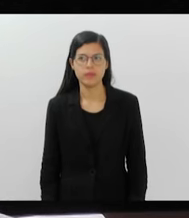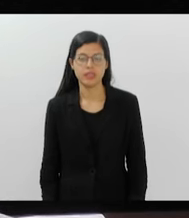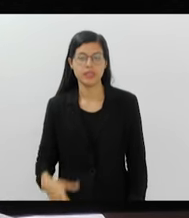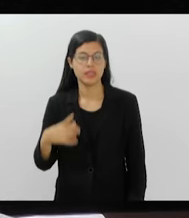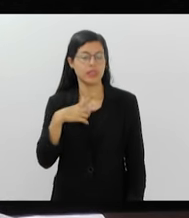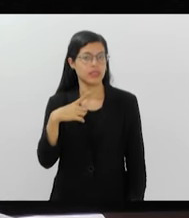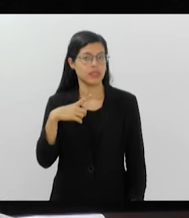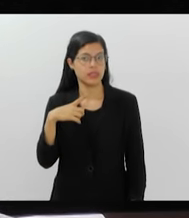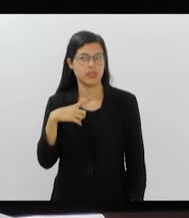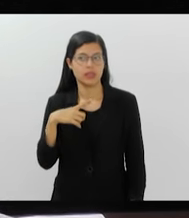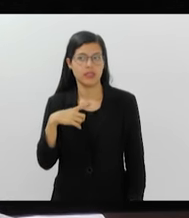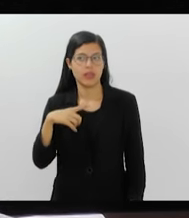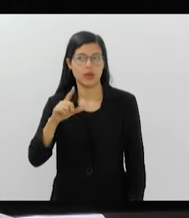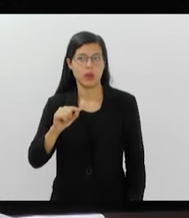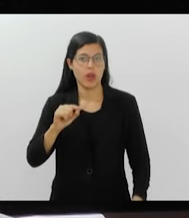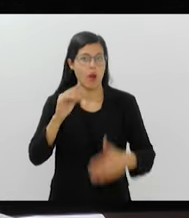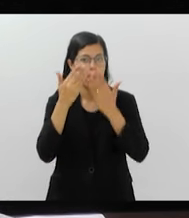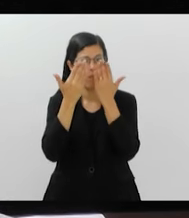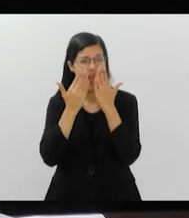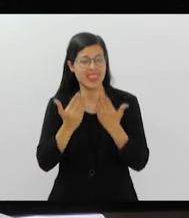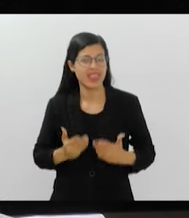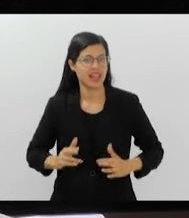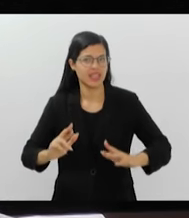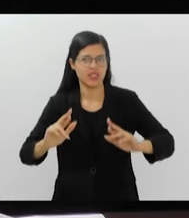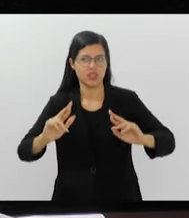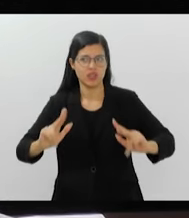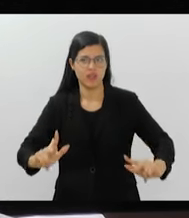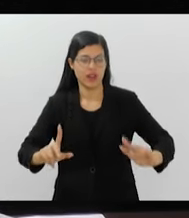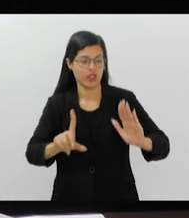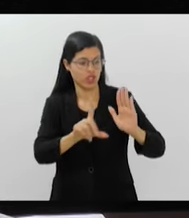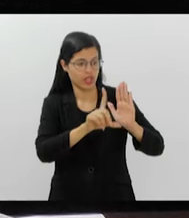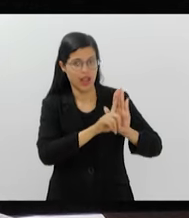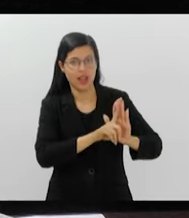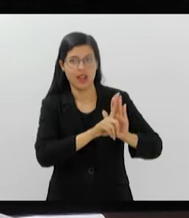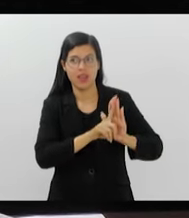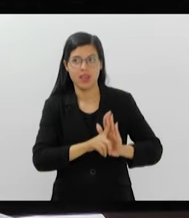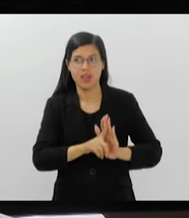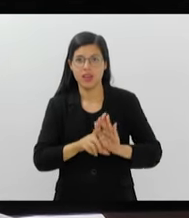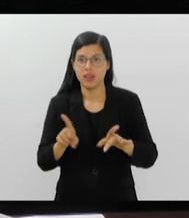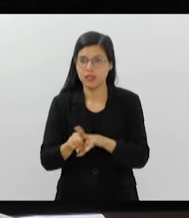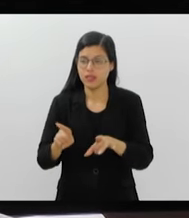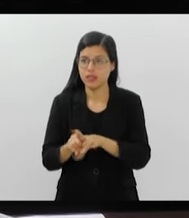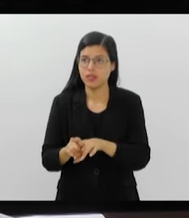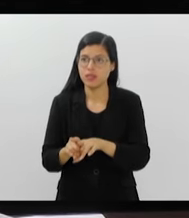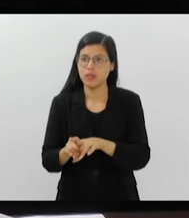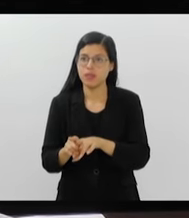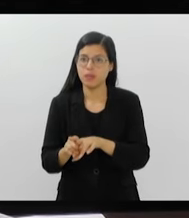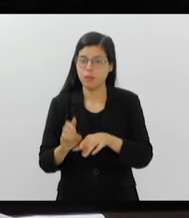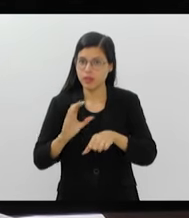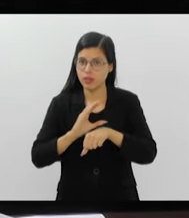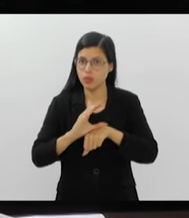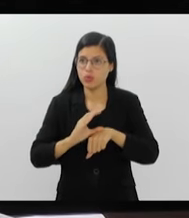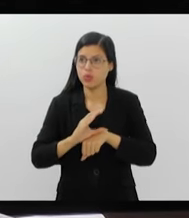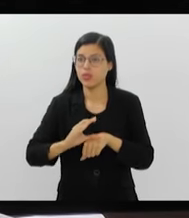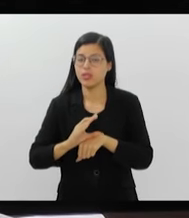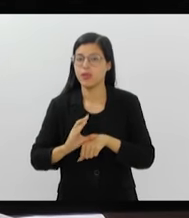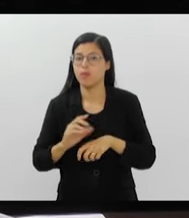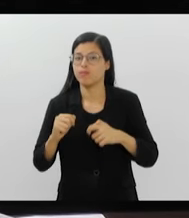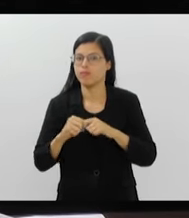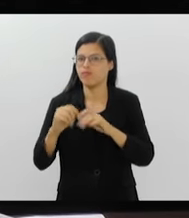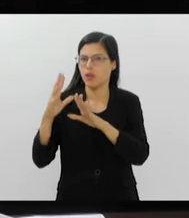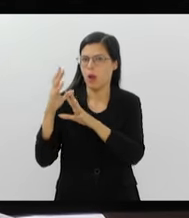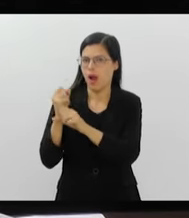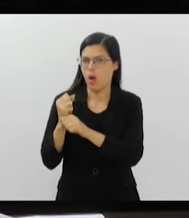tem uma leitura completamente diferente do que diz a legislação e do que é a própria construção. Faz um